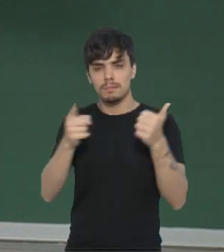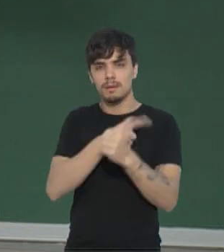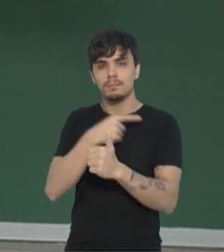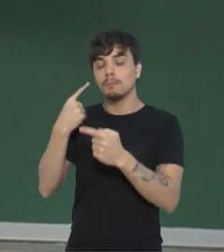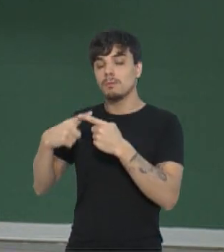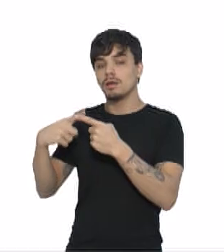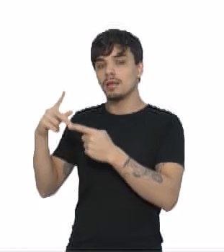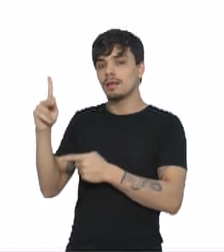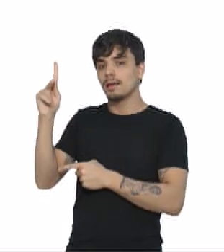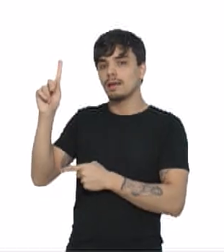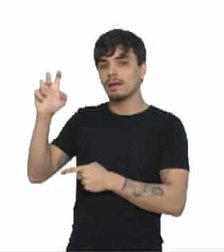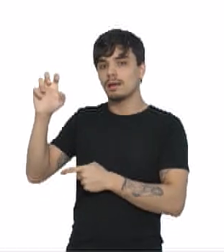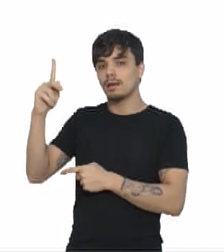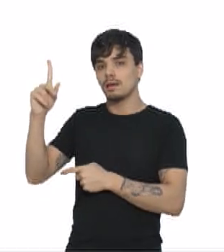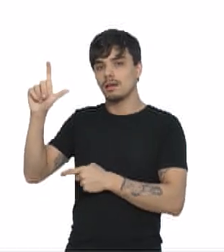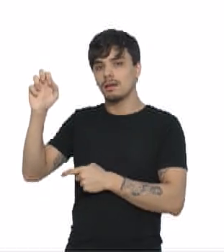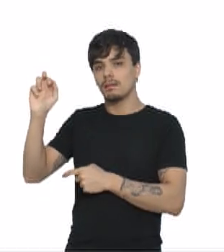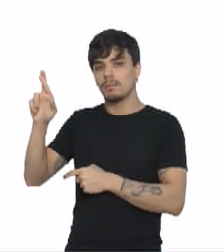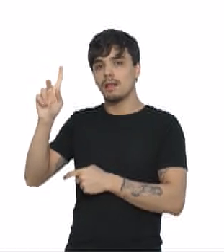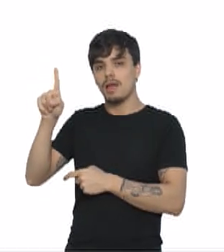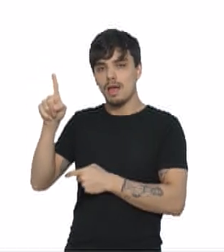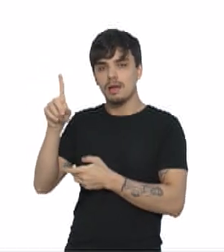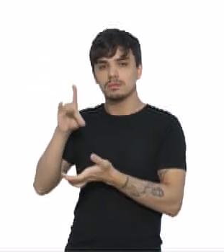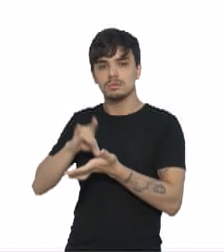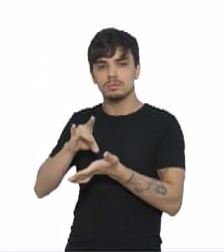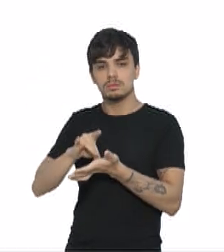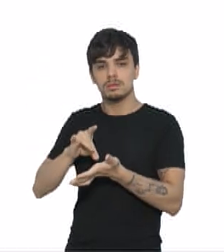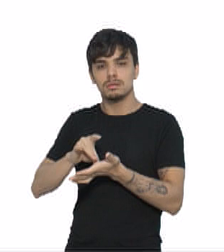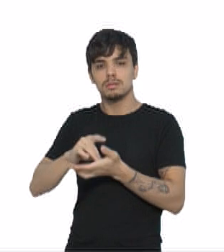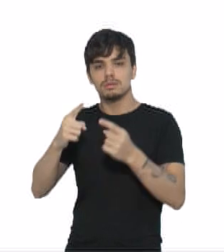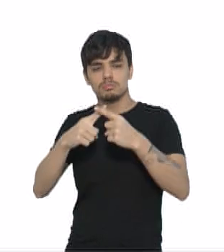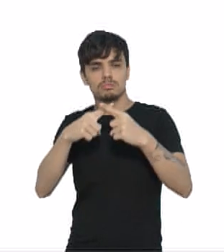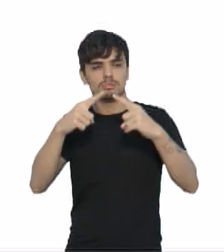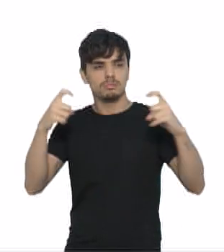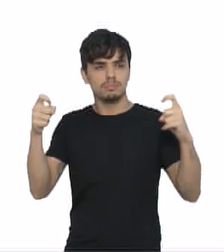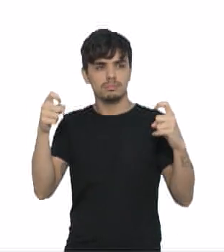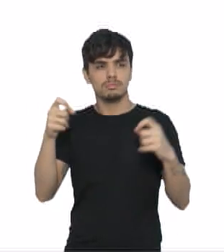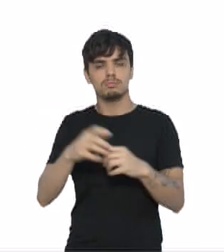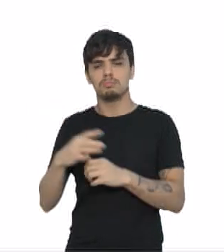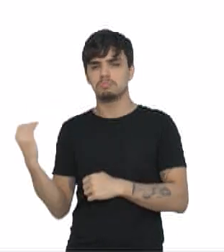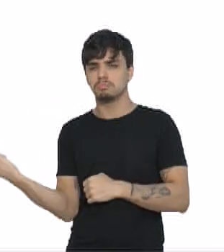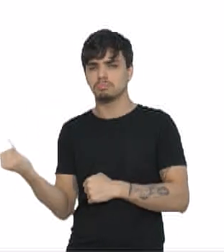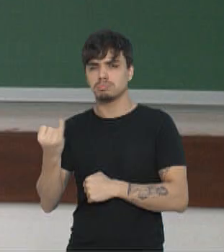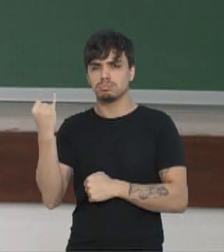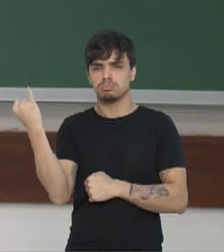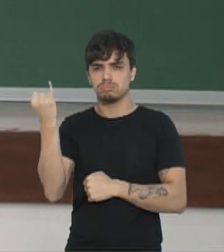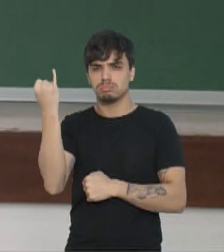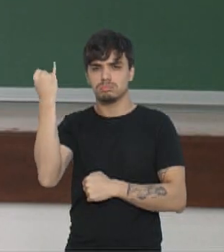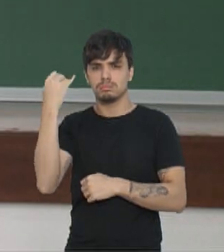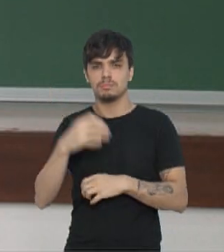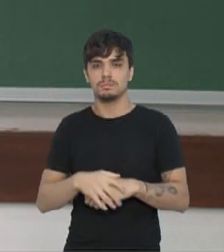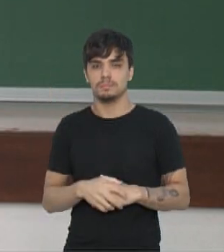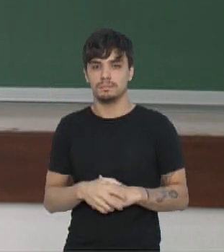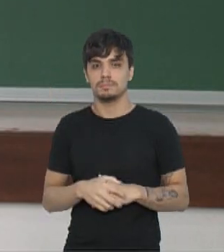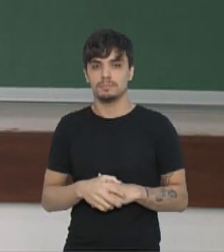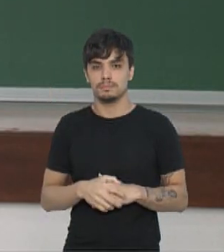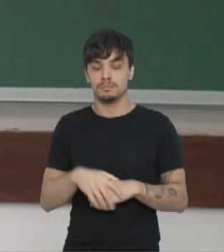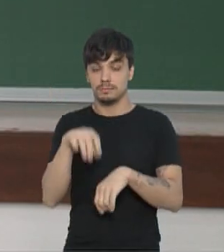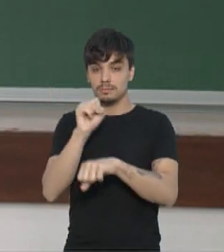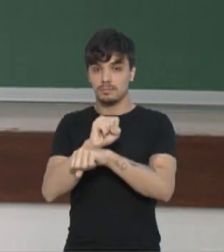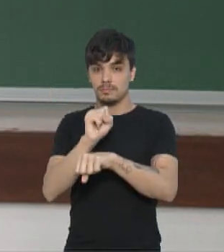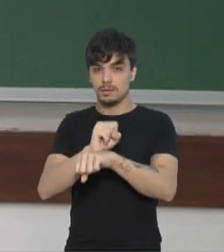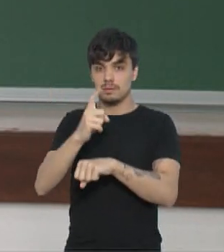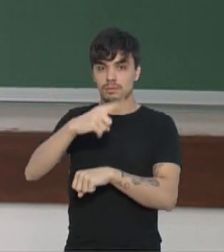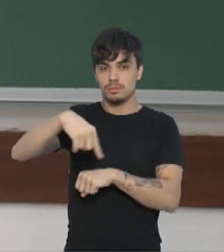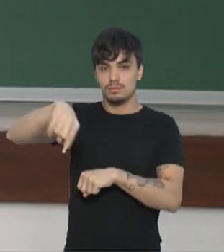exercício. Por que Kepler é considerado o cientista muito importante? Aguarde